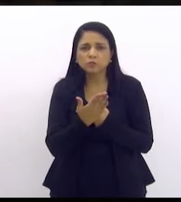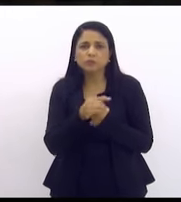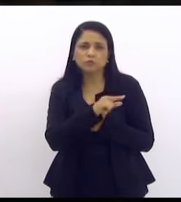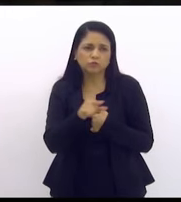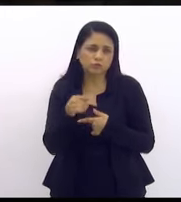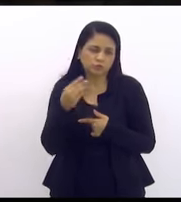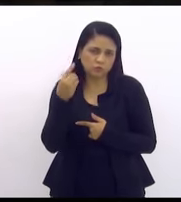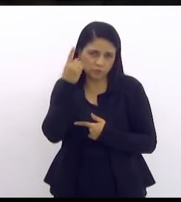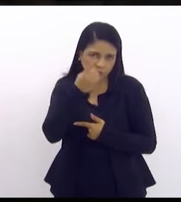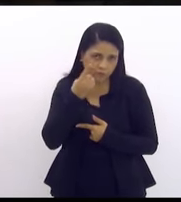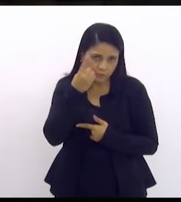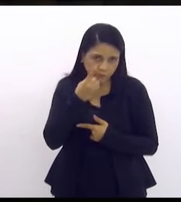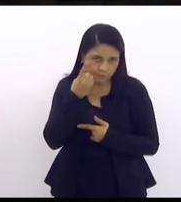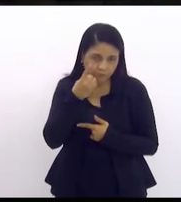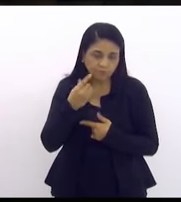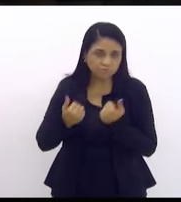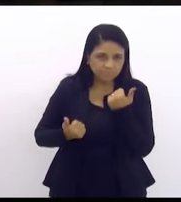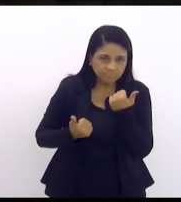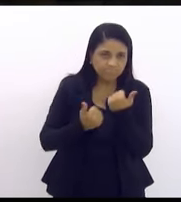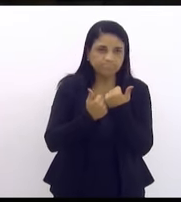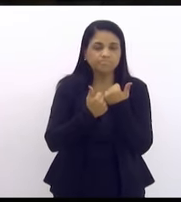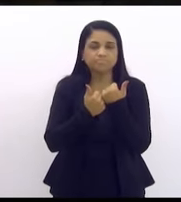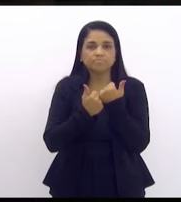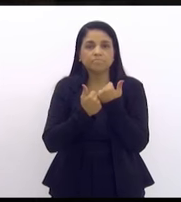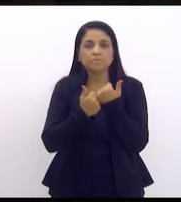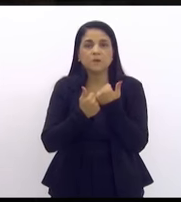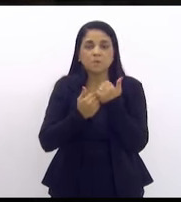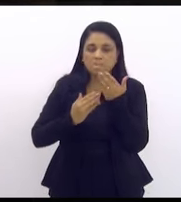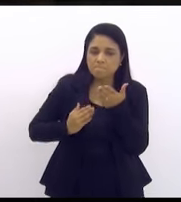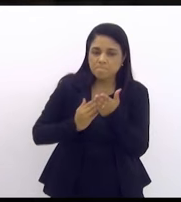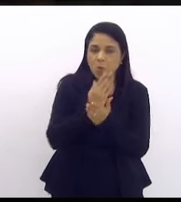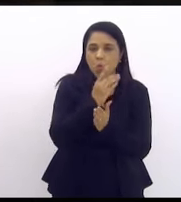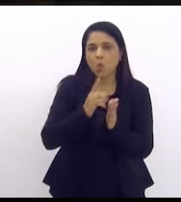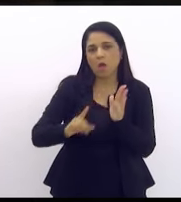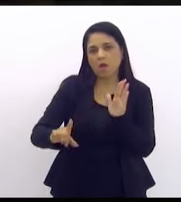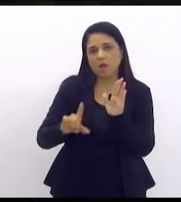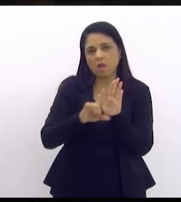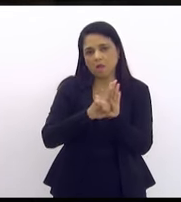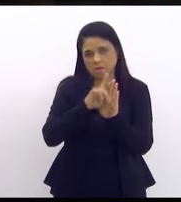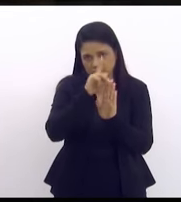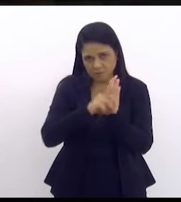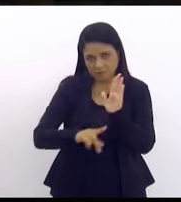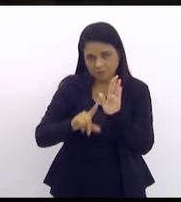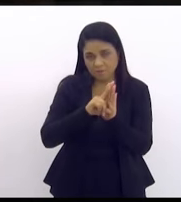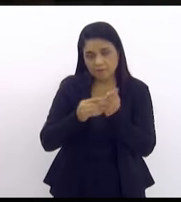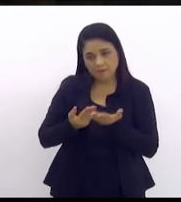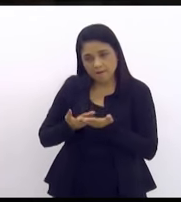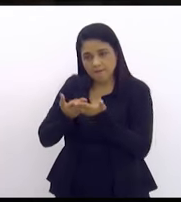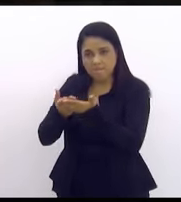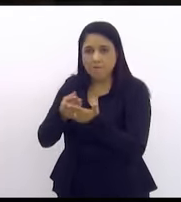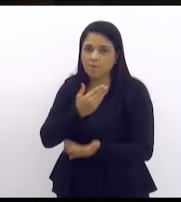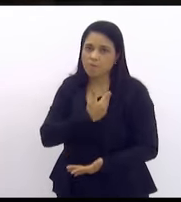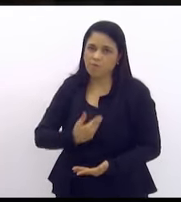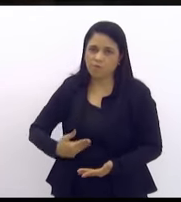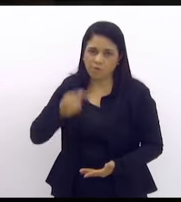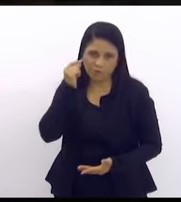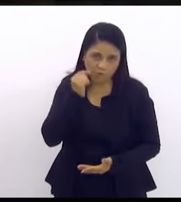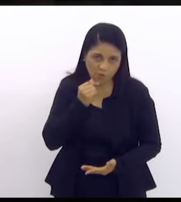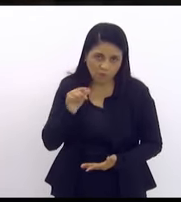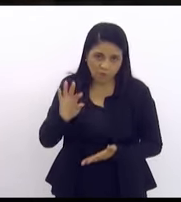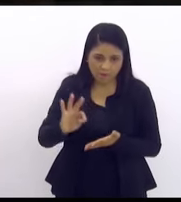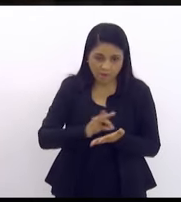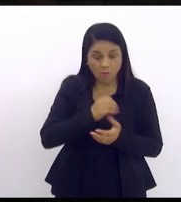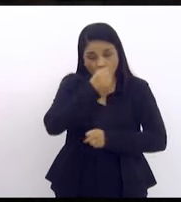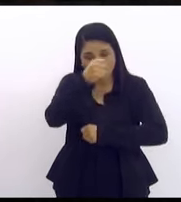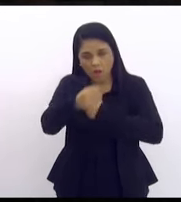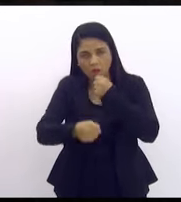deputados para aprovar, né, essa lei aqui, para que a gente encaminhe para o governador o mais rápido possível, que a gente possa, ano